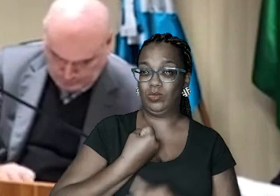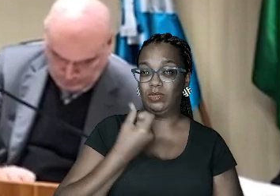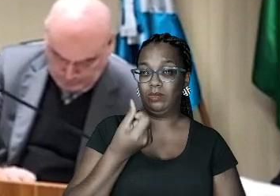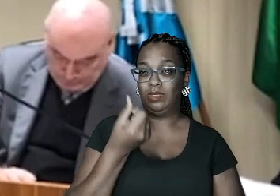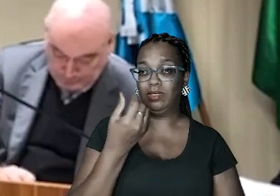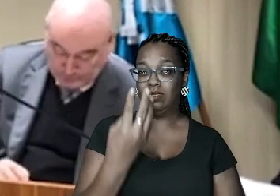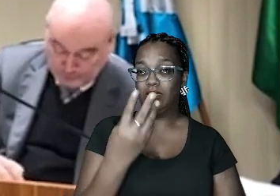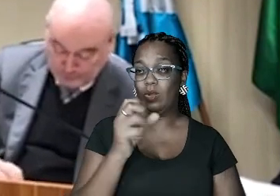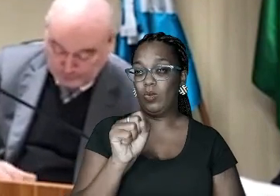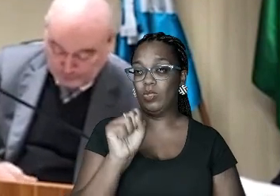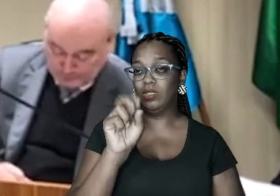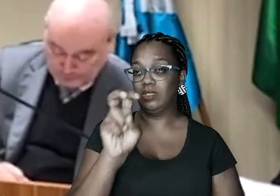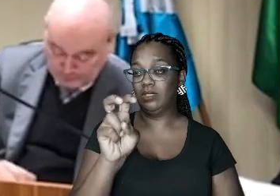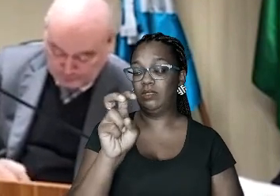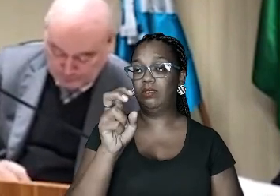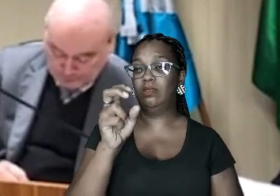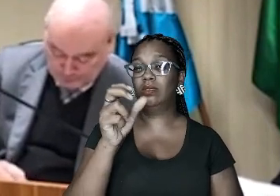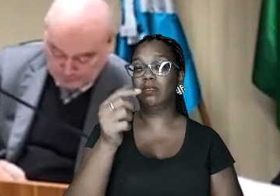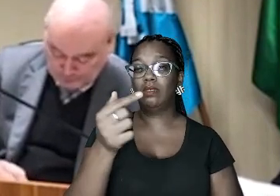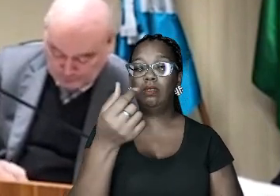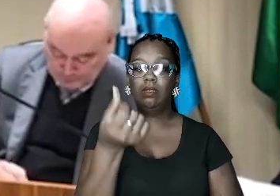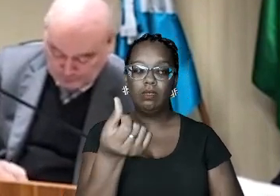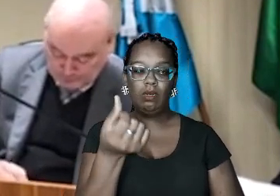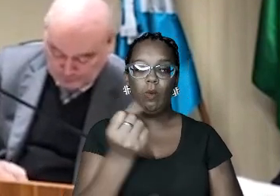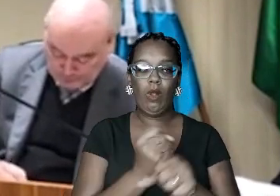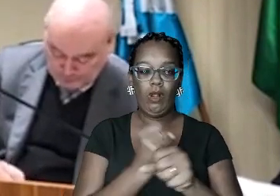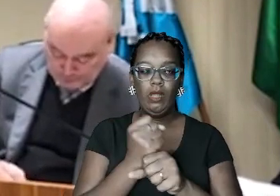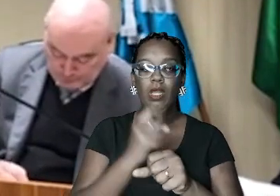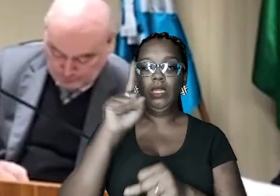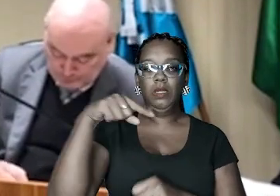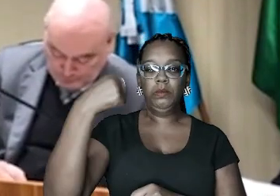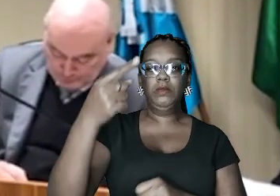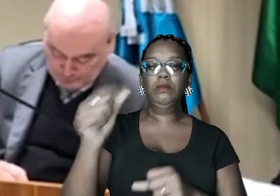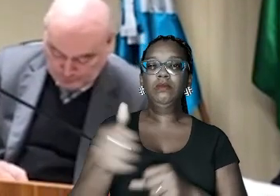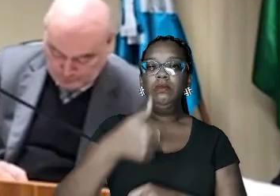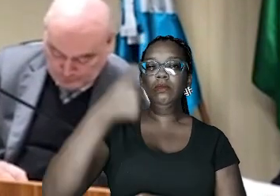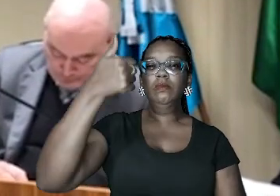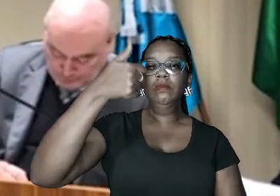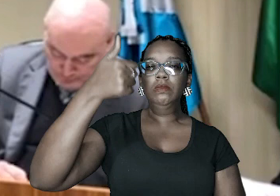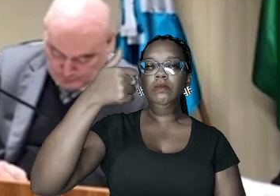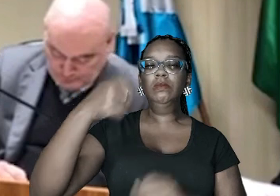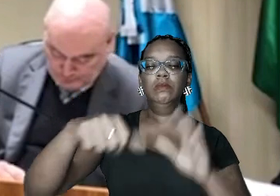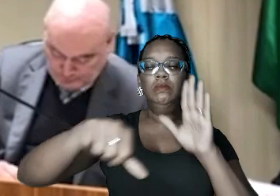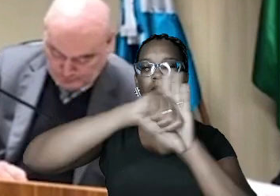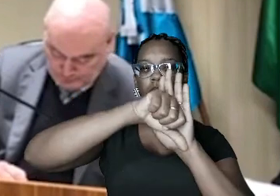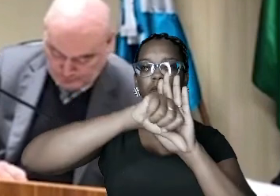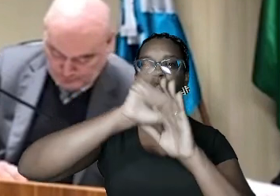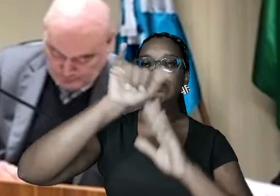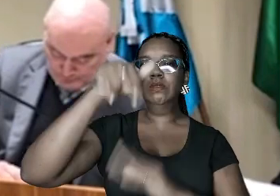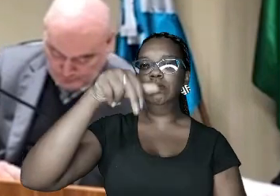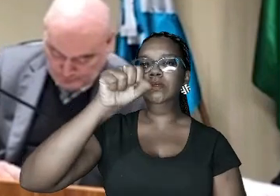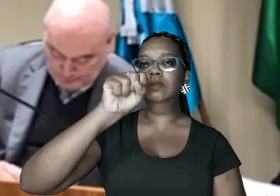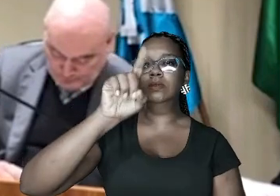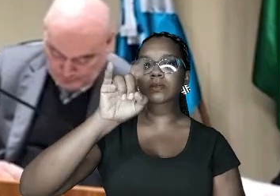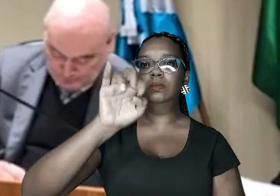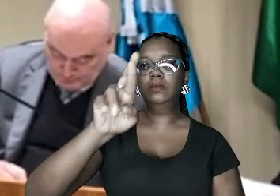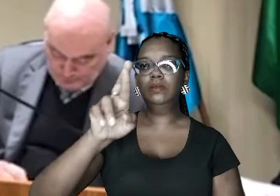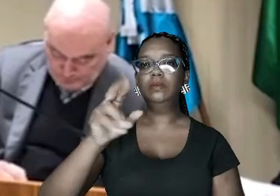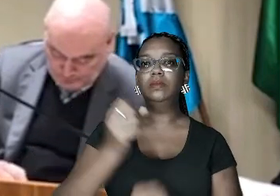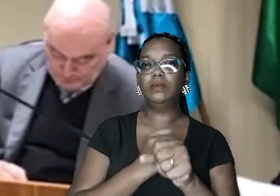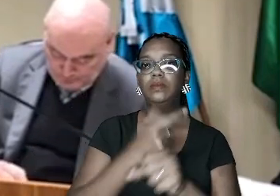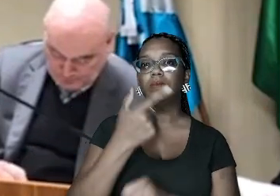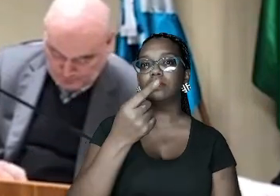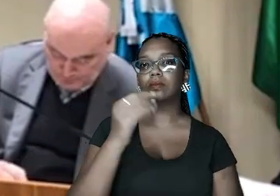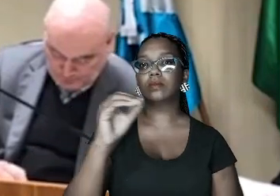76 que depois veio pela primeira vez o crime de insider pela lei de 2001 e depois foi modificada pela